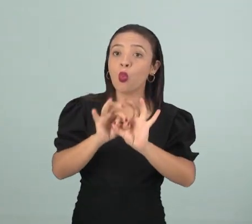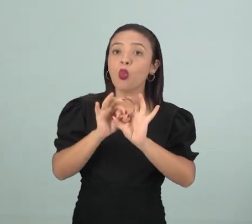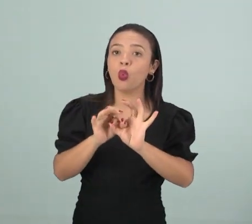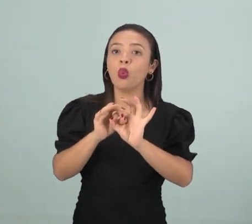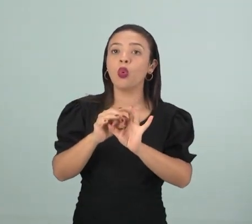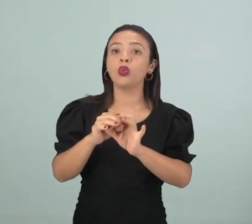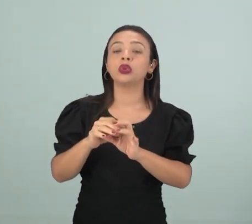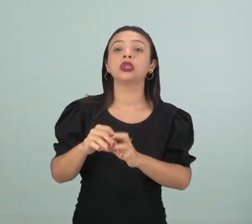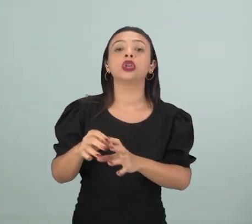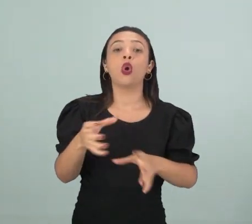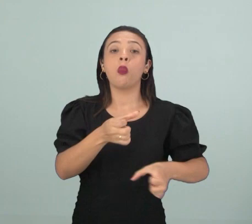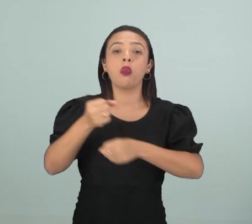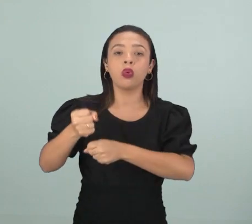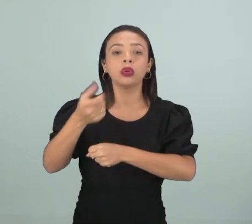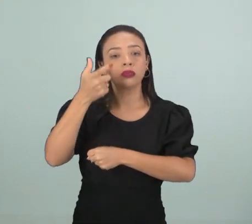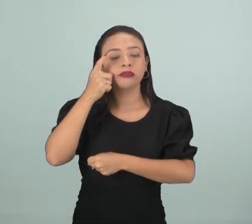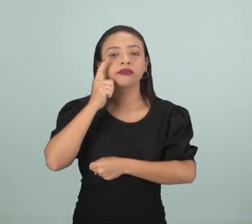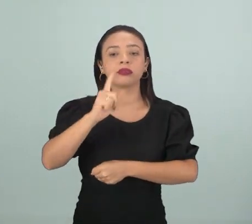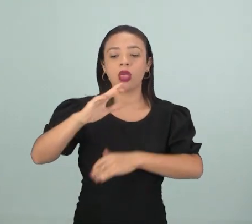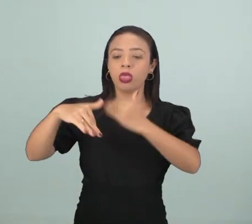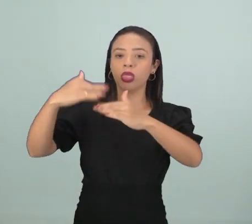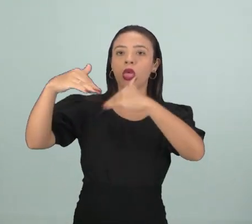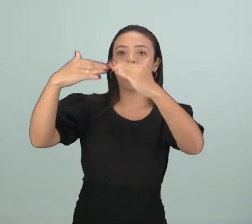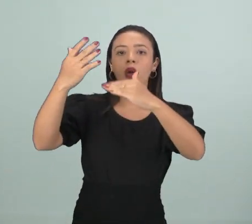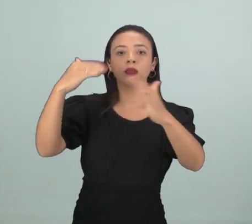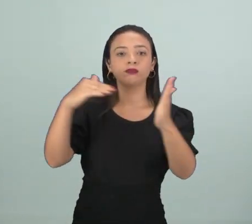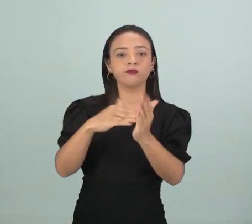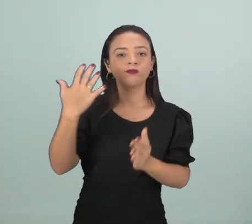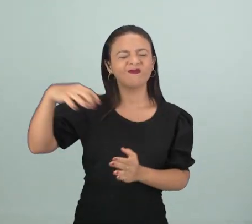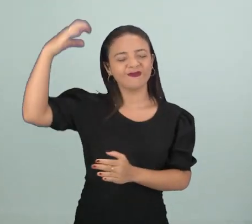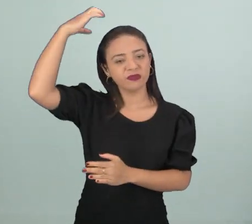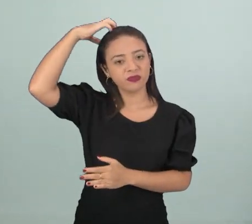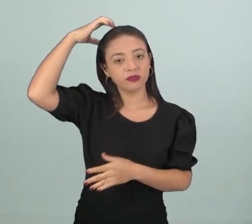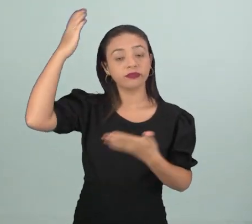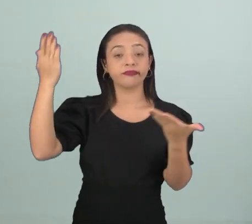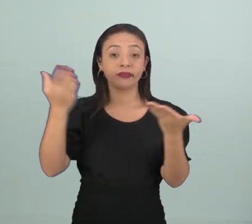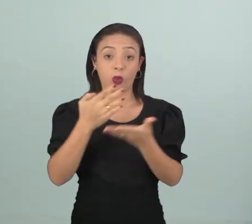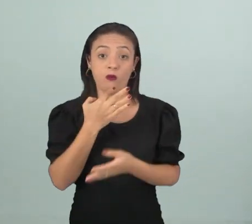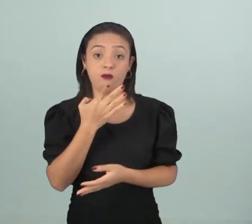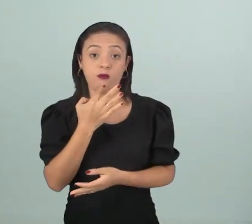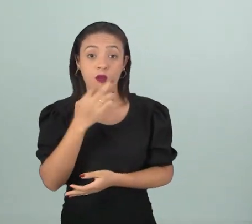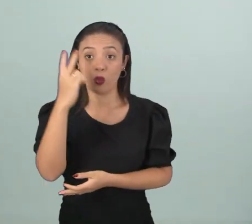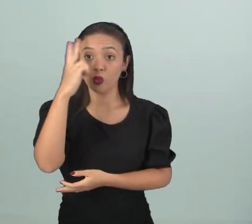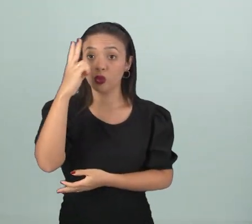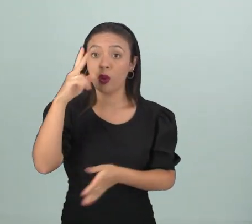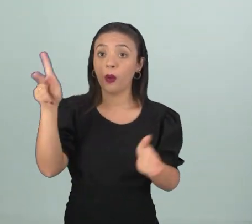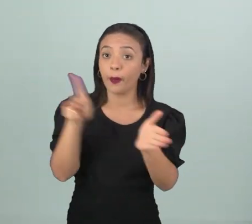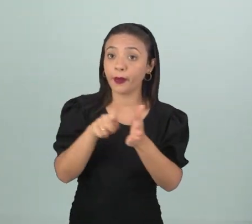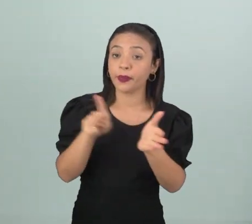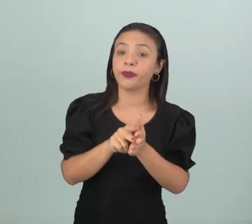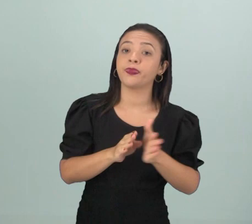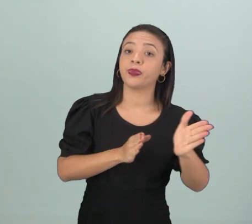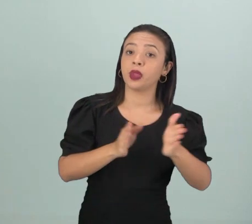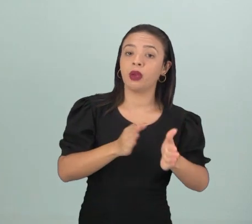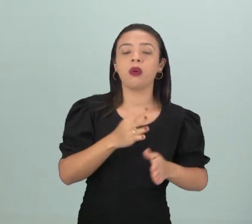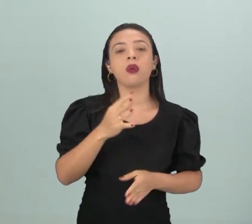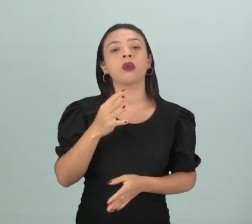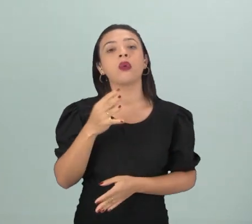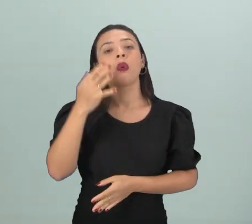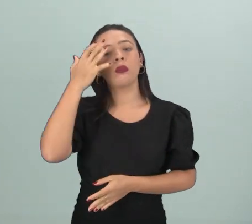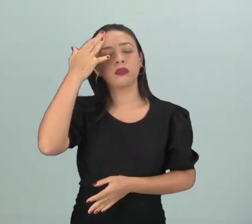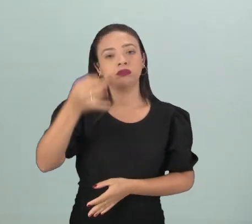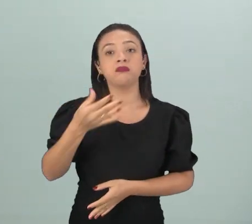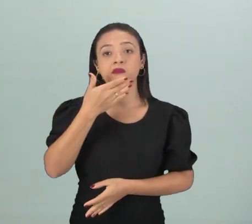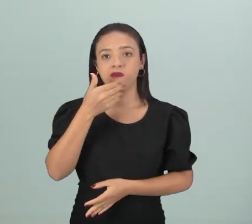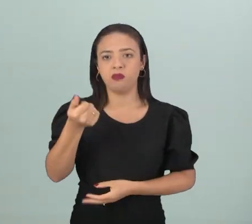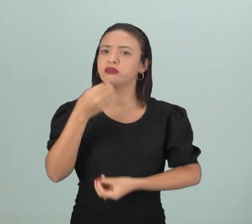de uma monarquia, certo? Então vamos observar um pouquinho do contexto histórico desse período para a gente tentar entender como essa monarquia